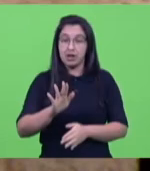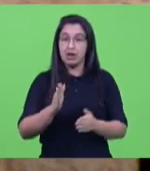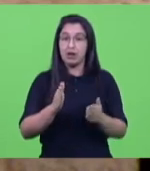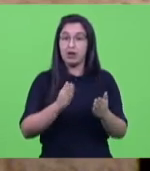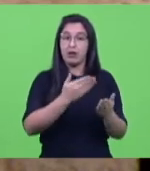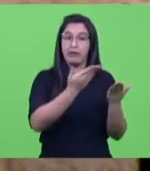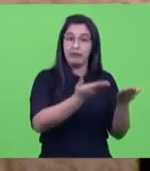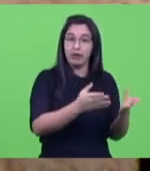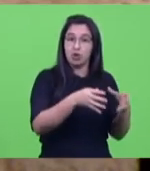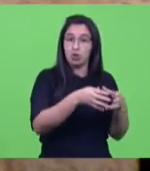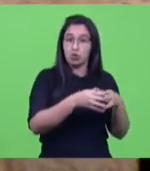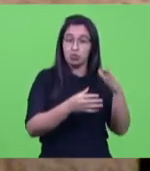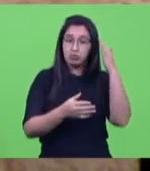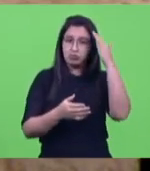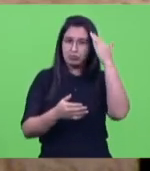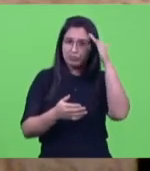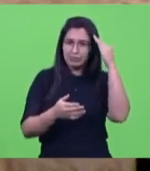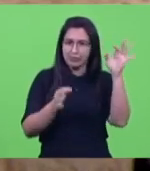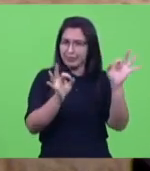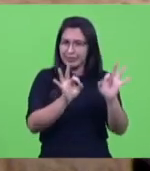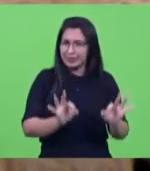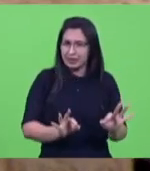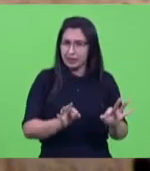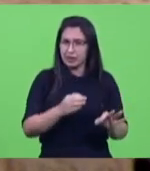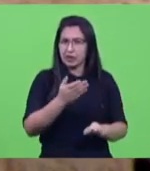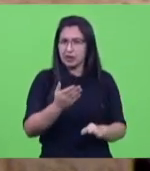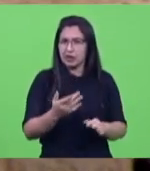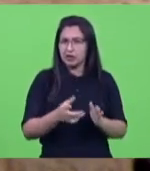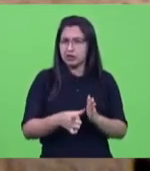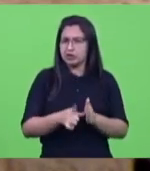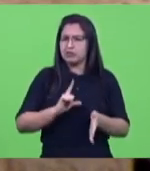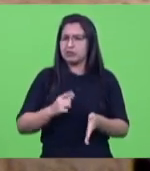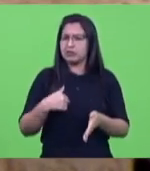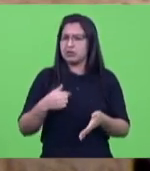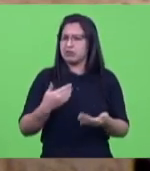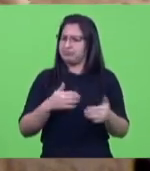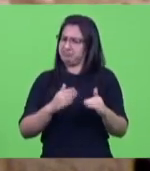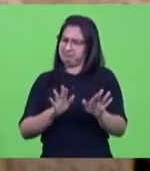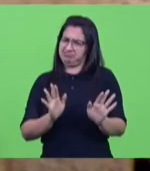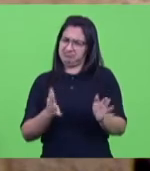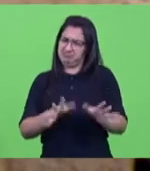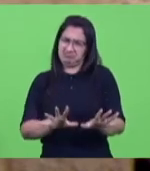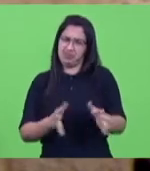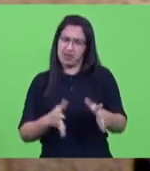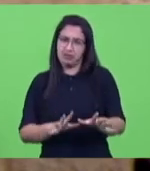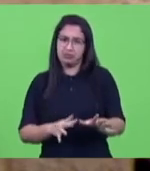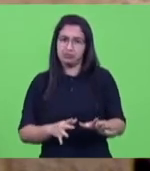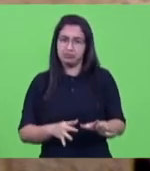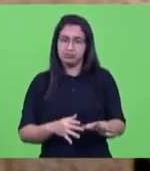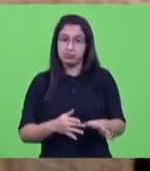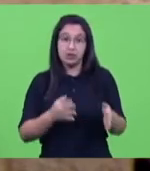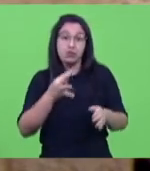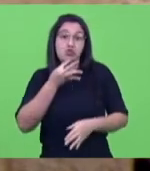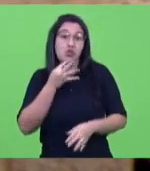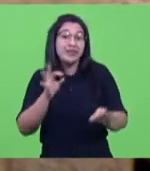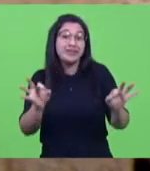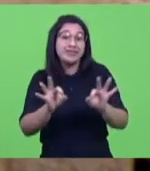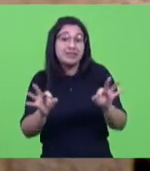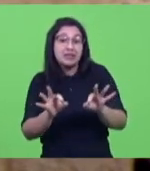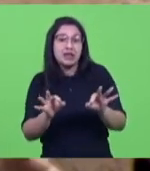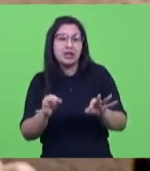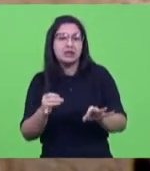educação domiciliar e são dominadas por pré-conceitos, no sentido de pré-conceber algo, de não conhecer e ter uma